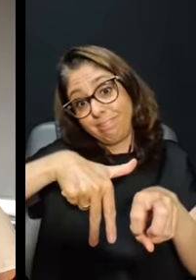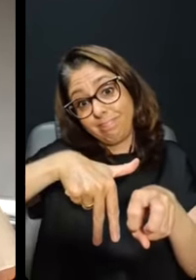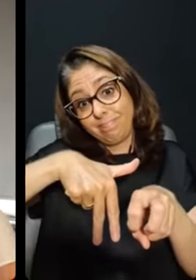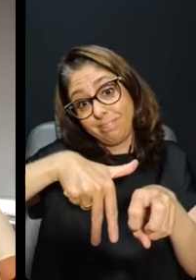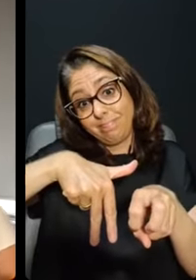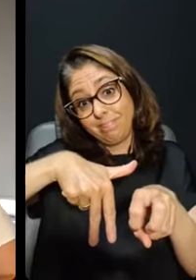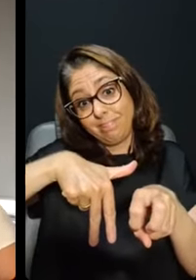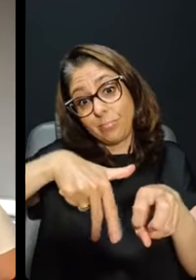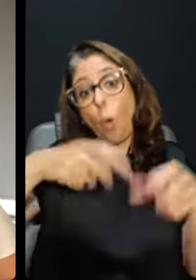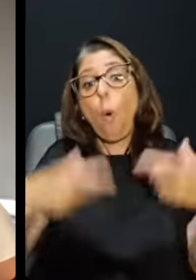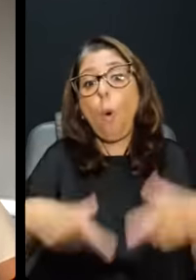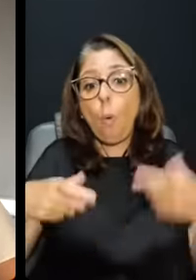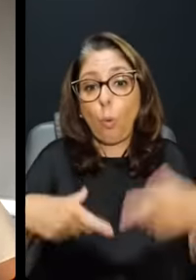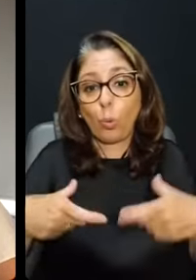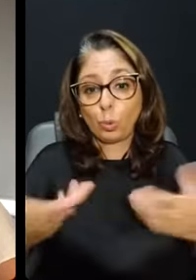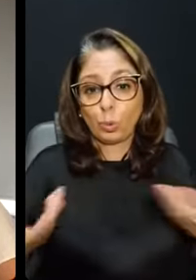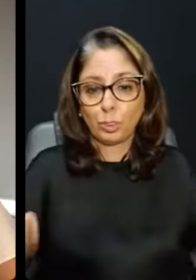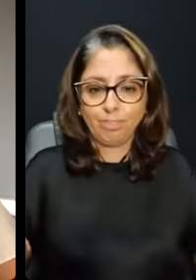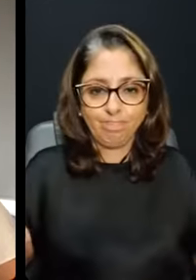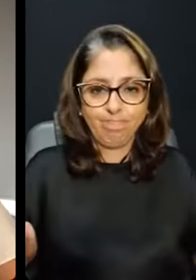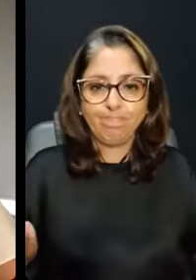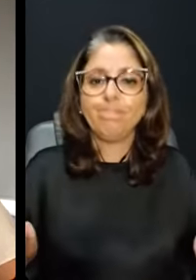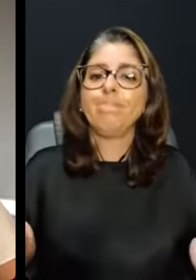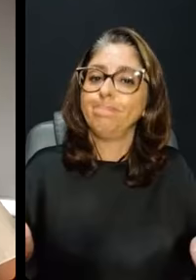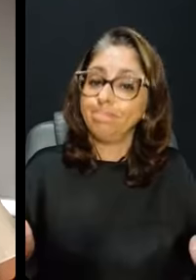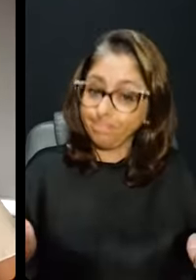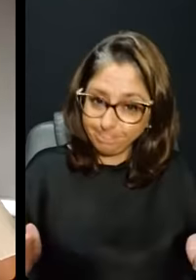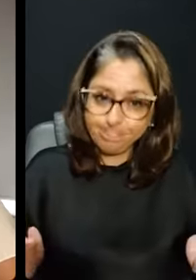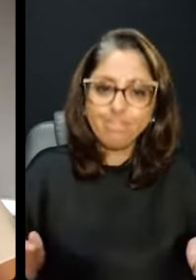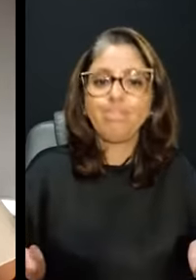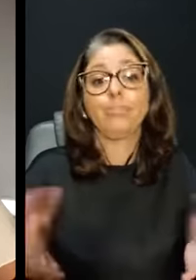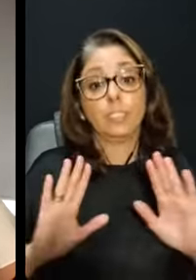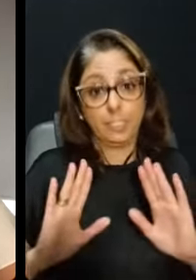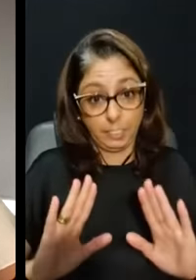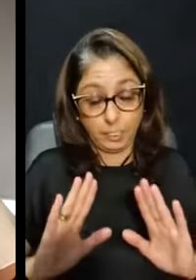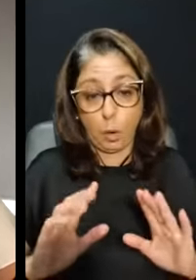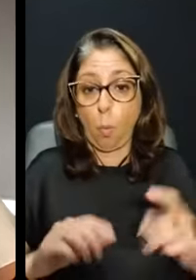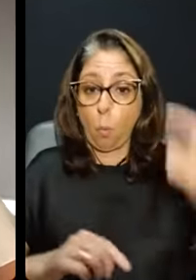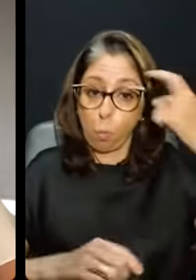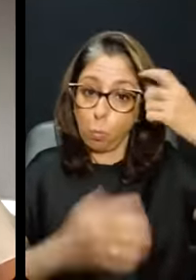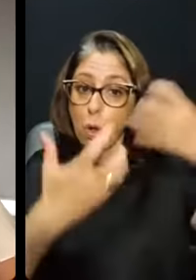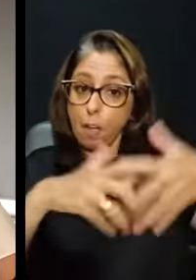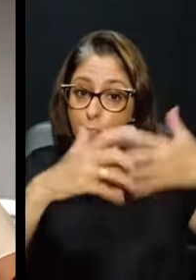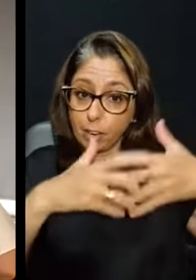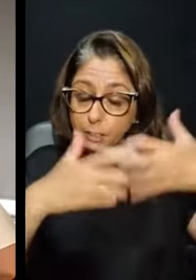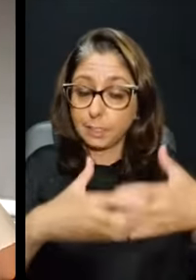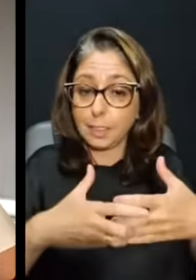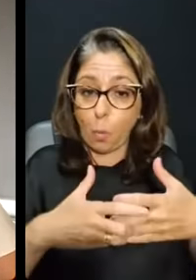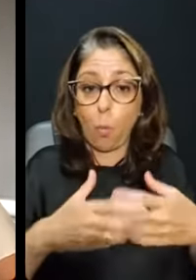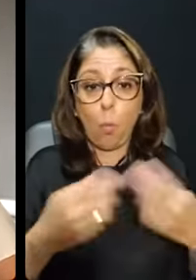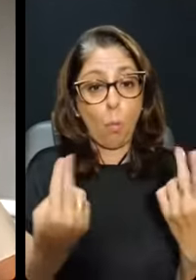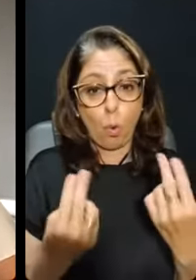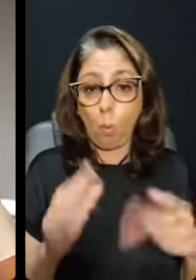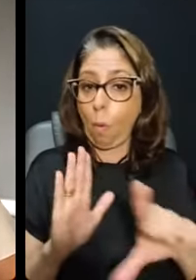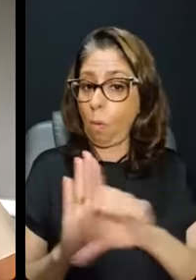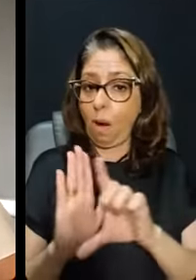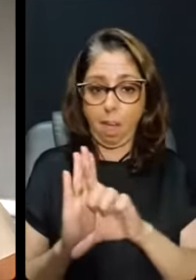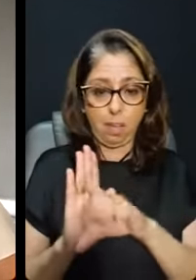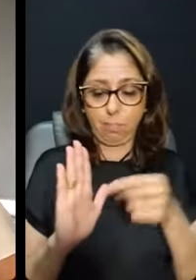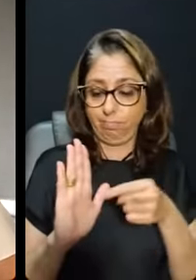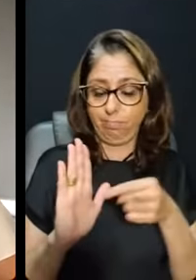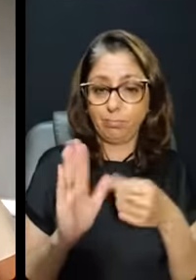né? A gente volta para o mesmo ponto. Dentro da NBR 9050, você vai ter lá indicado que